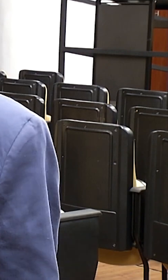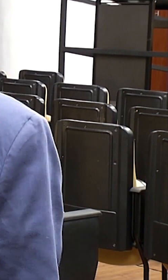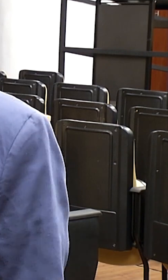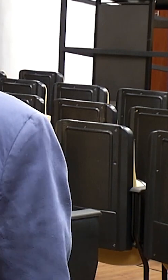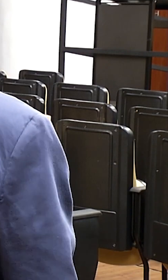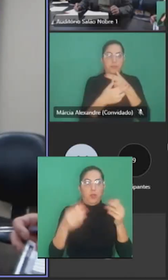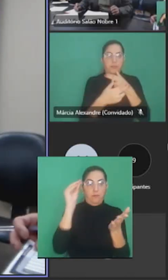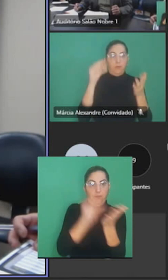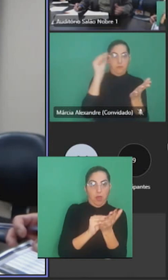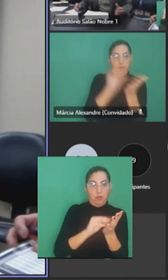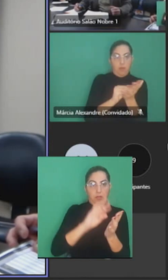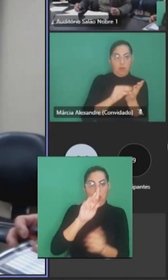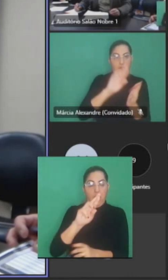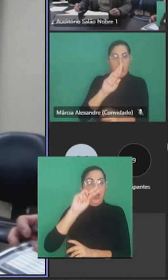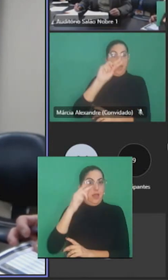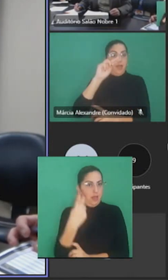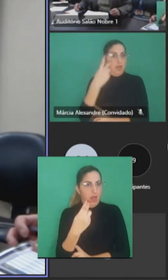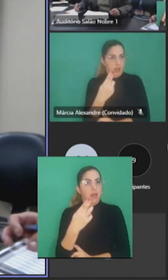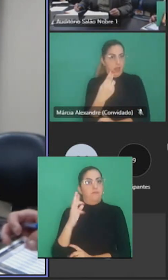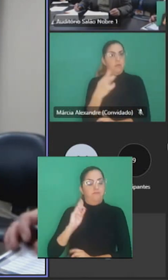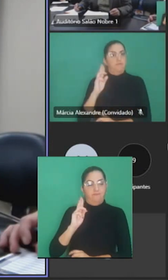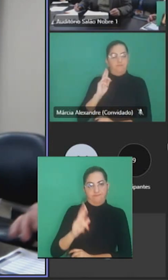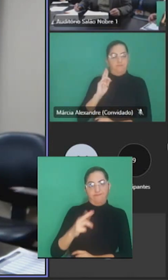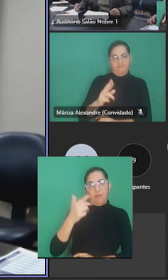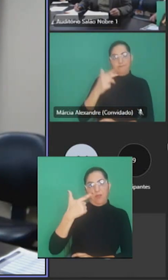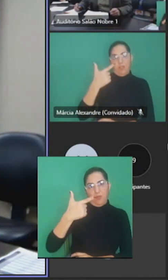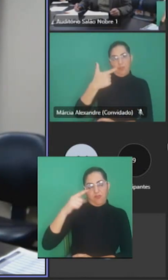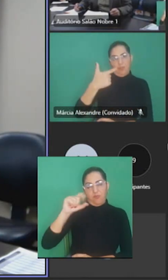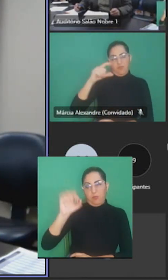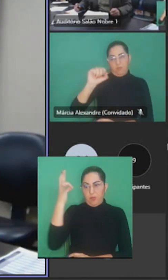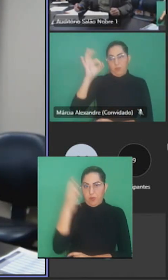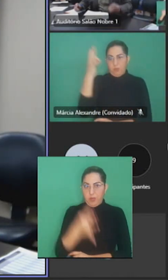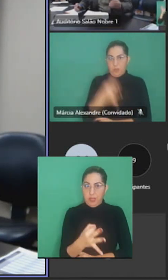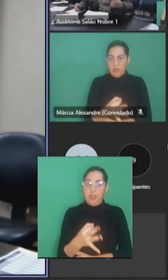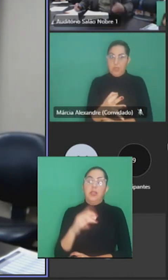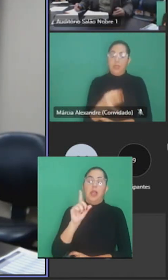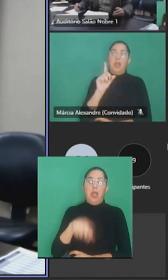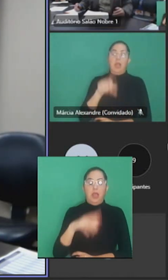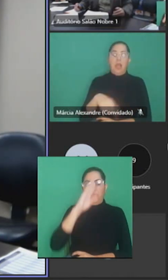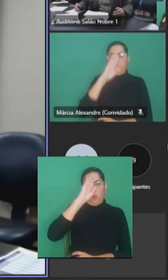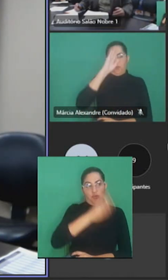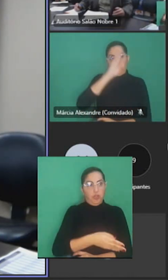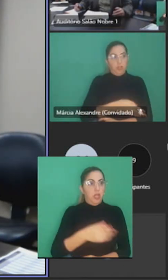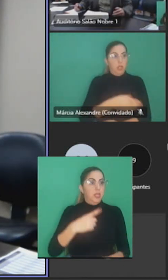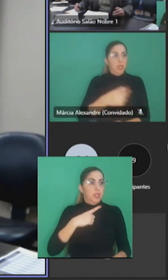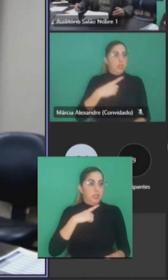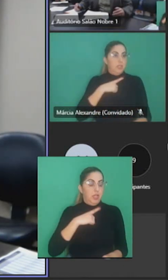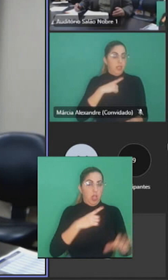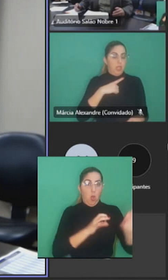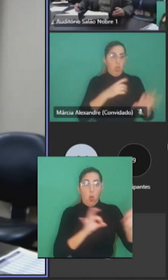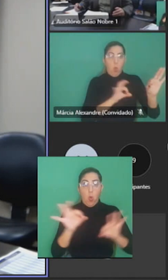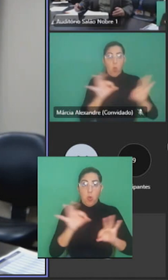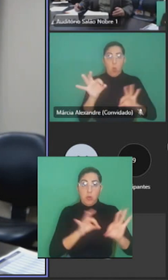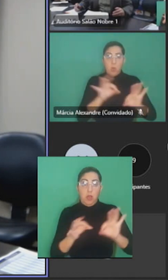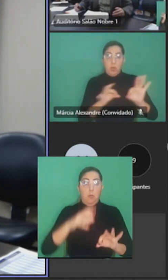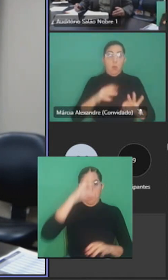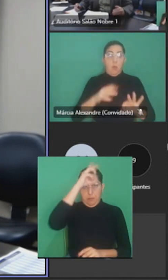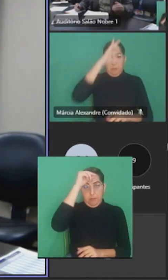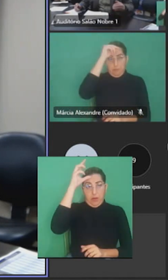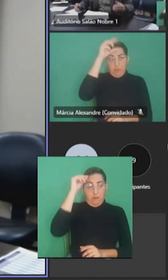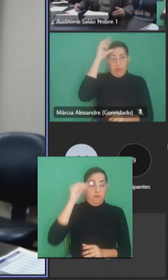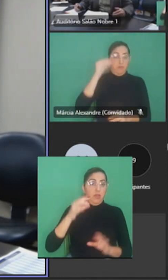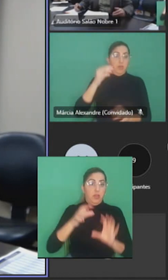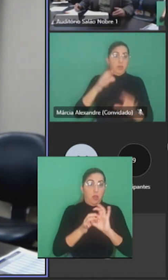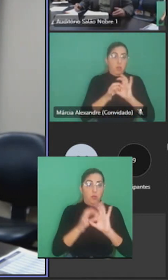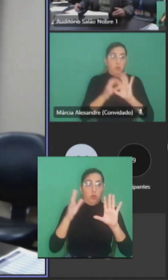mais profissionais nesses 20% que nós temos conta direto a gente tem feito Prefeito autorizou chamar o concurso